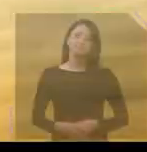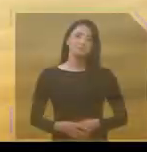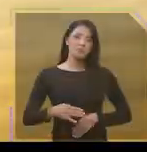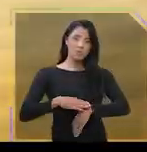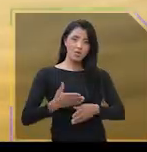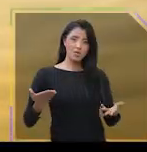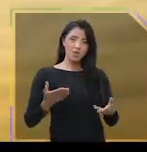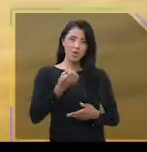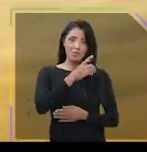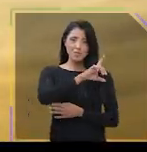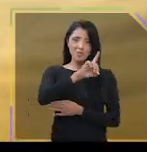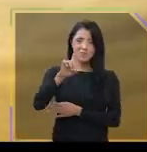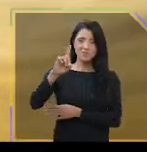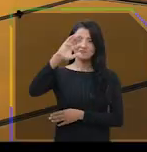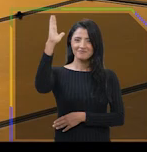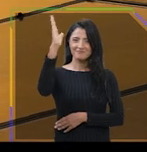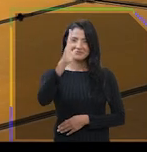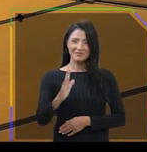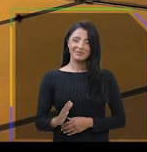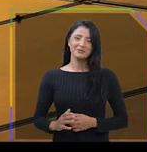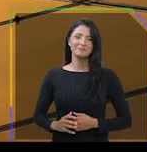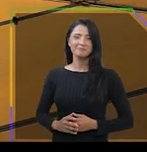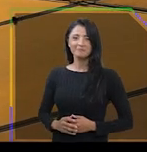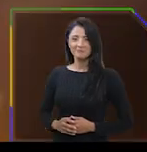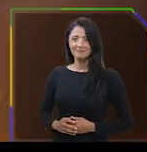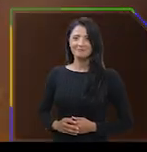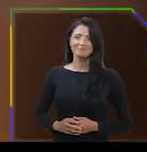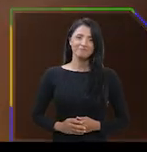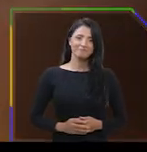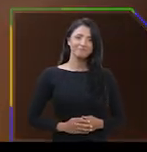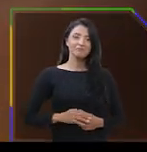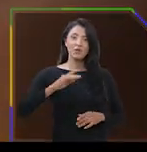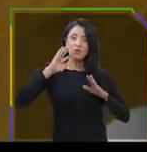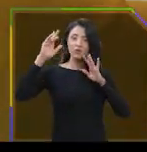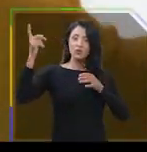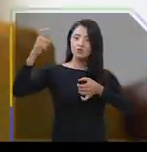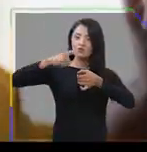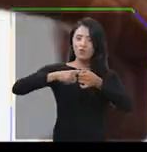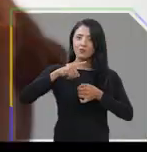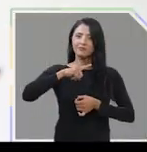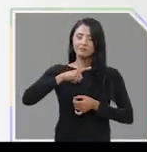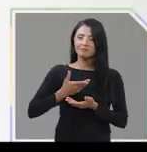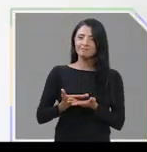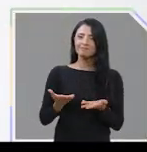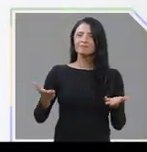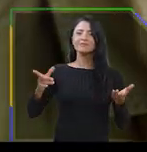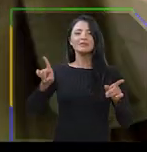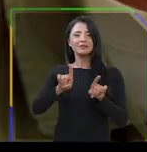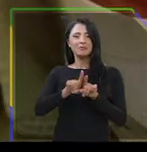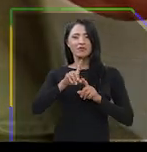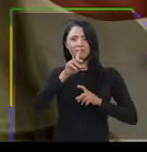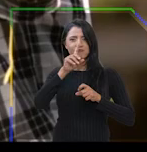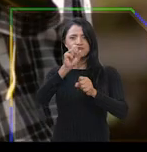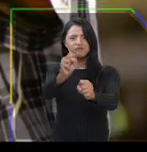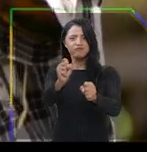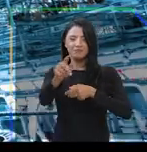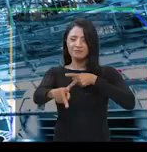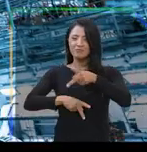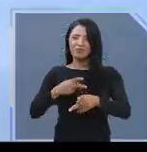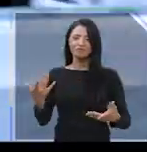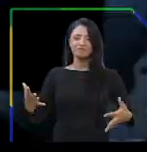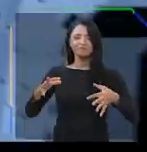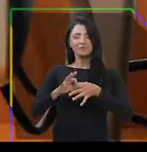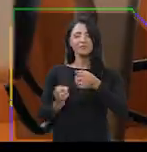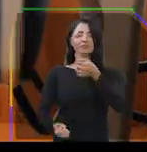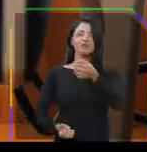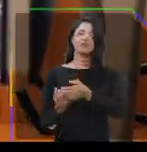É hora de dar bom dia de coração ao Brasil, onde os sonhos voltam a ganhar asas e a força do povo se une para